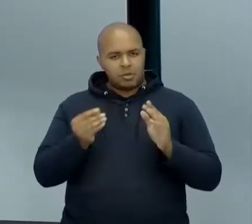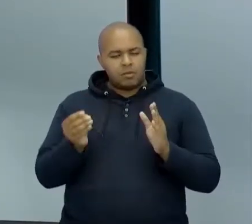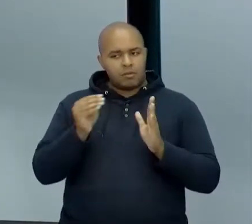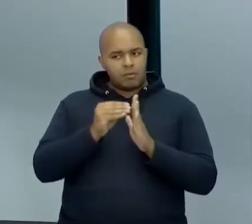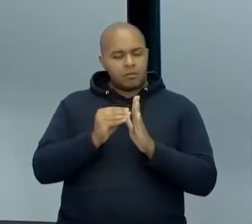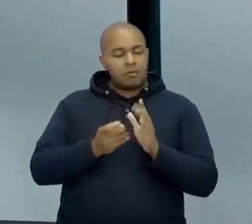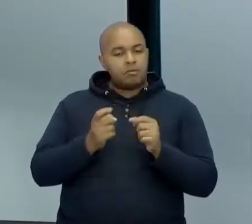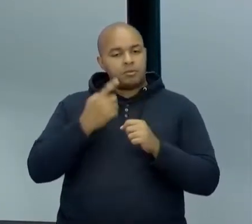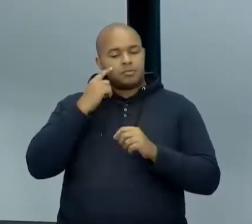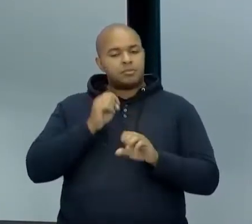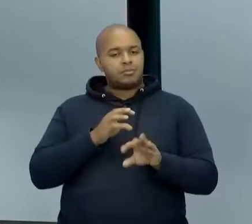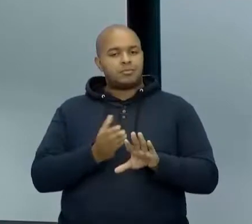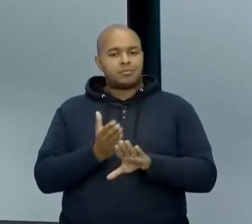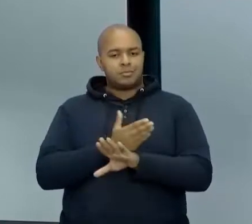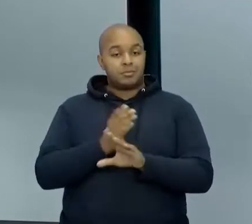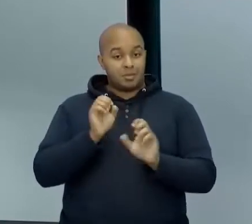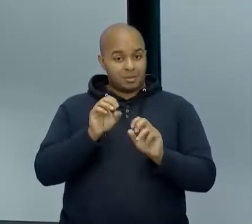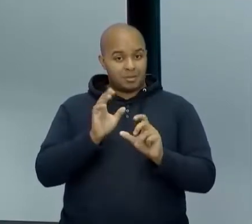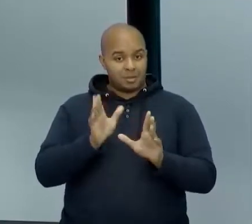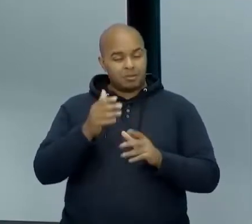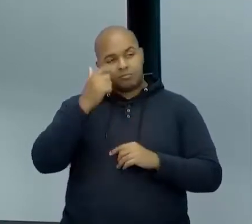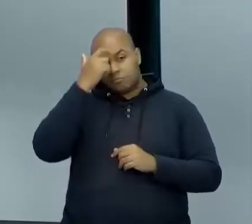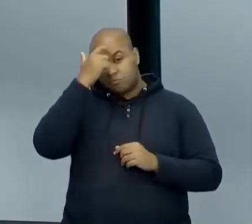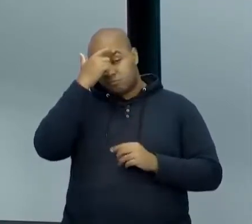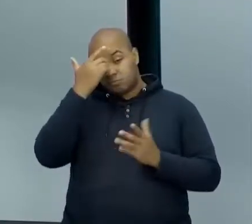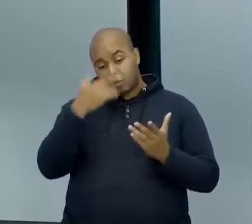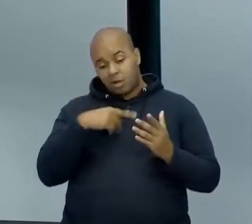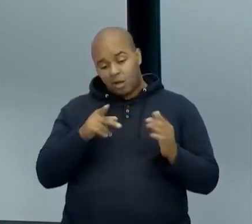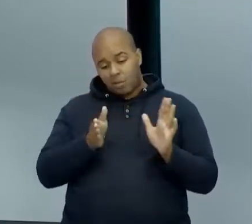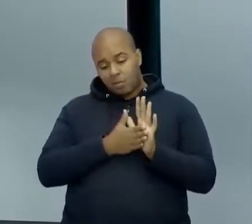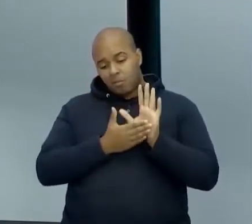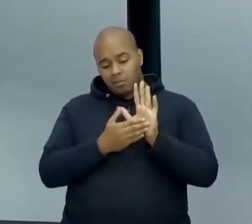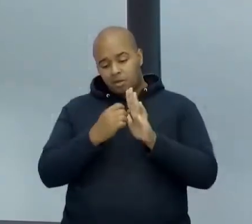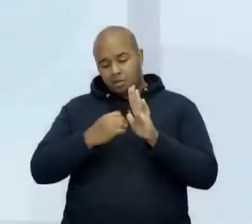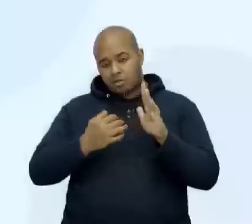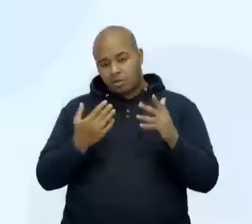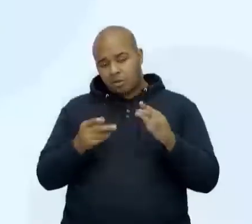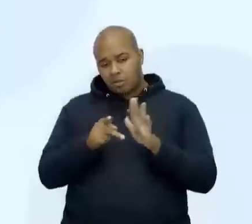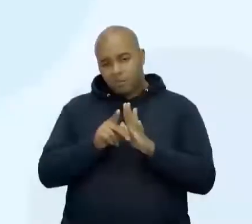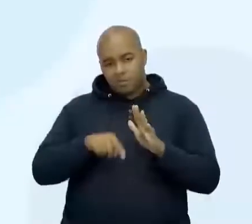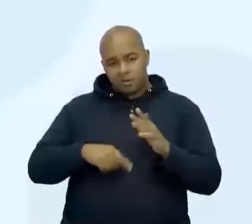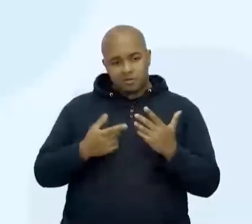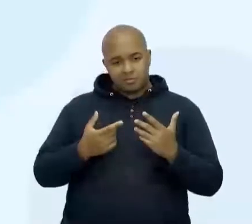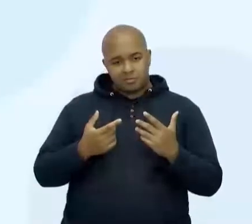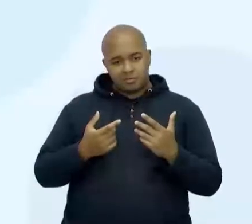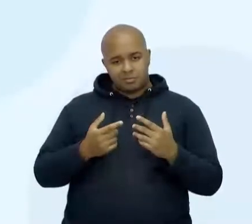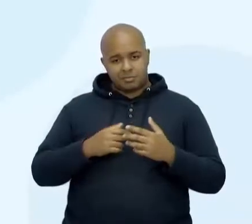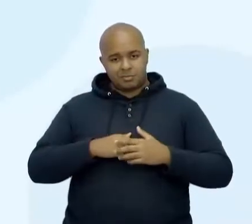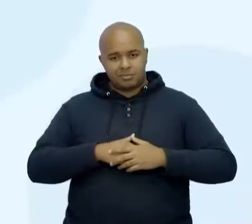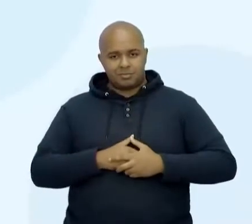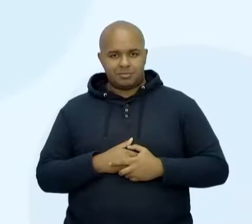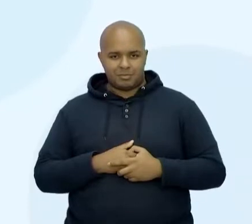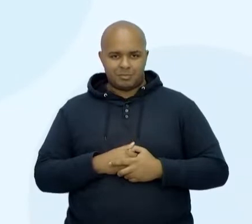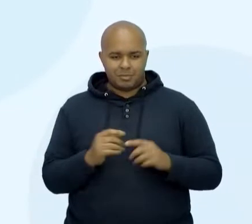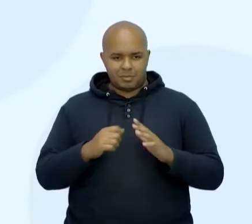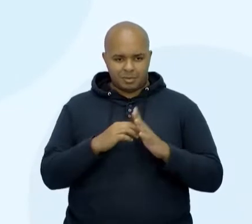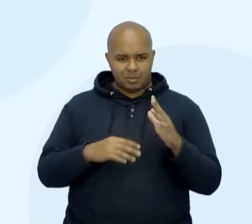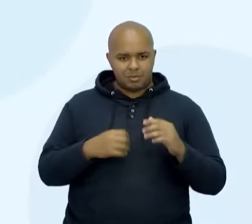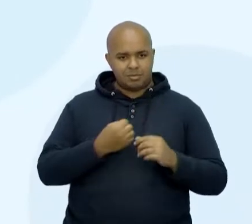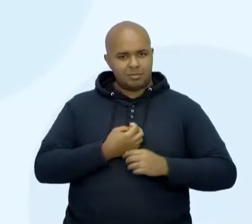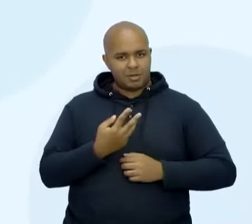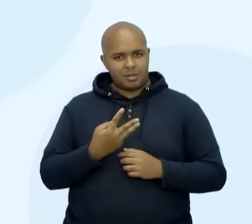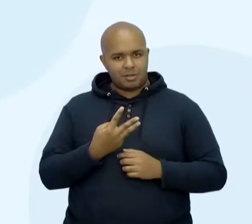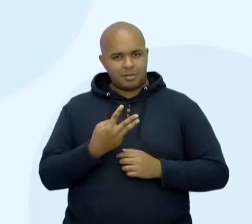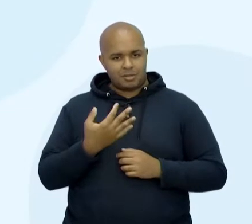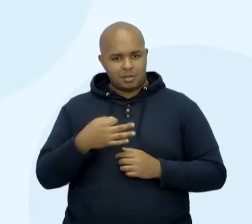retomada da aula anterior. E aí, a proposta de atividade para a atividade 3,